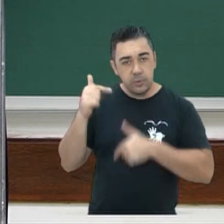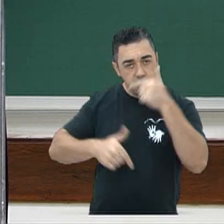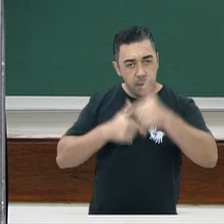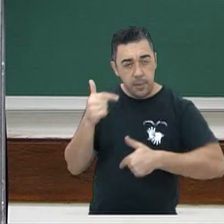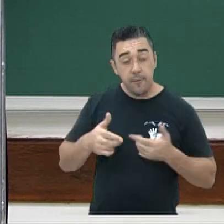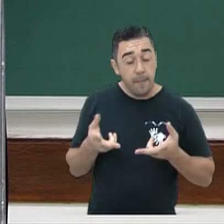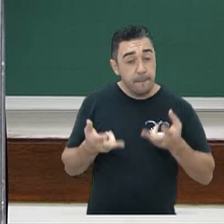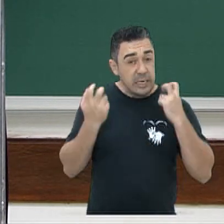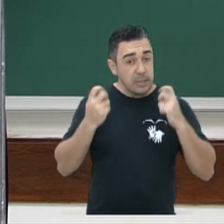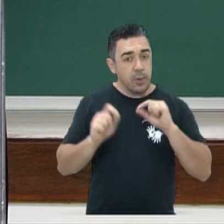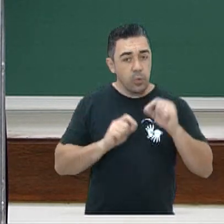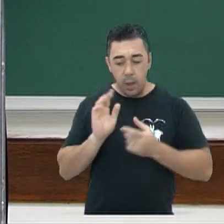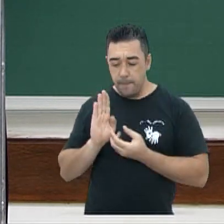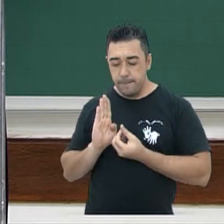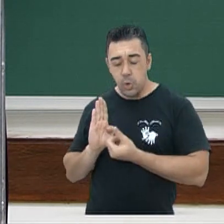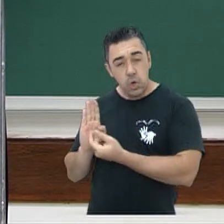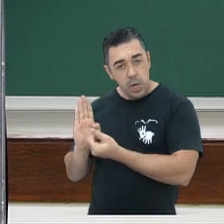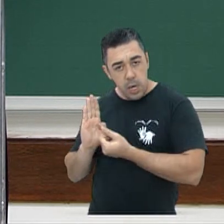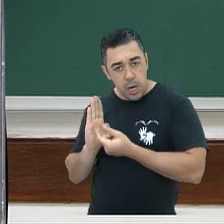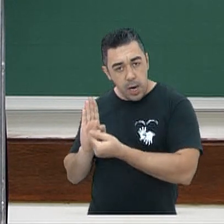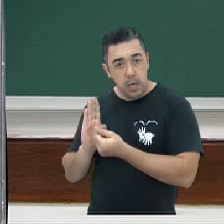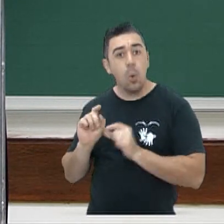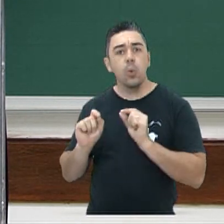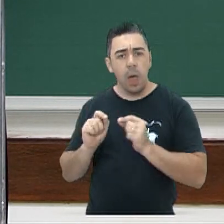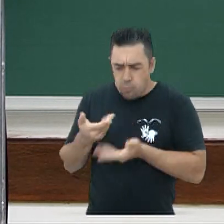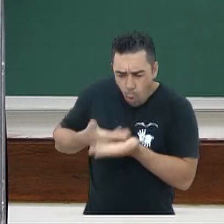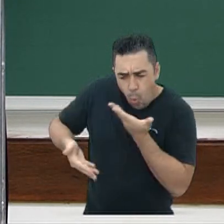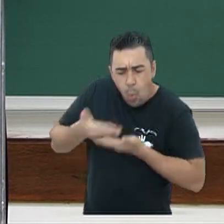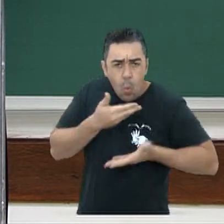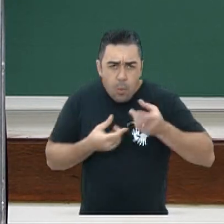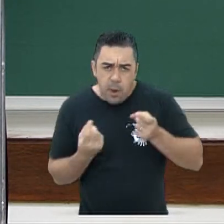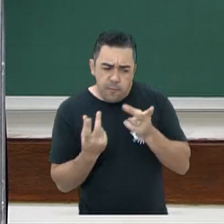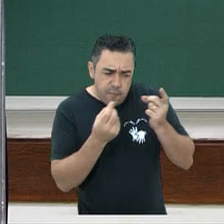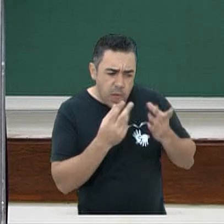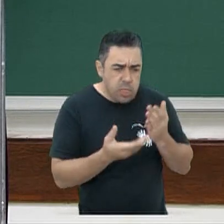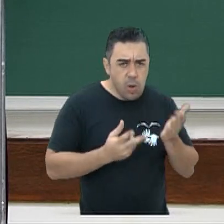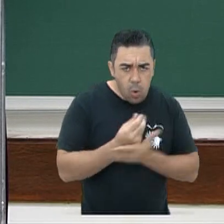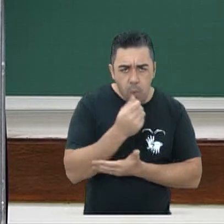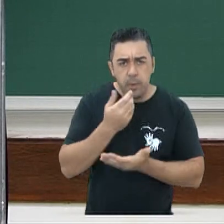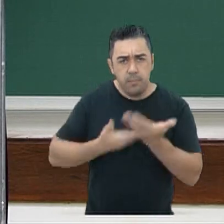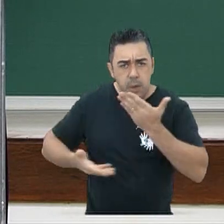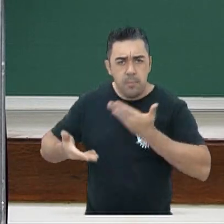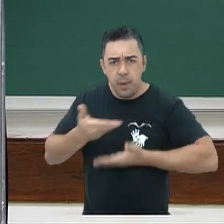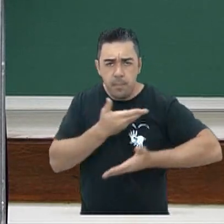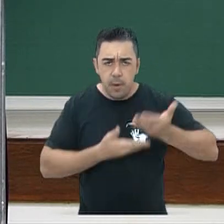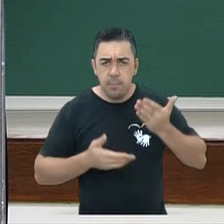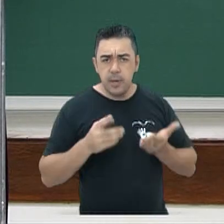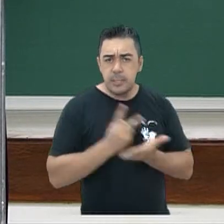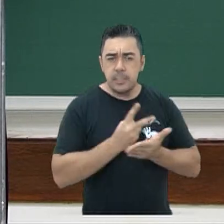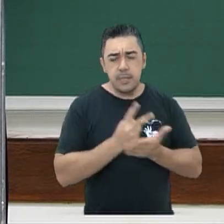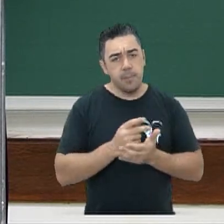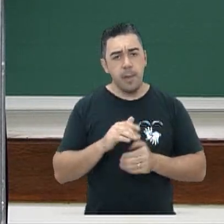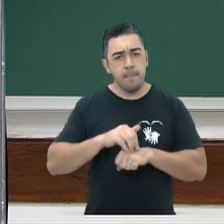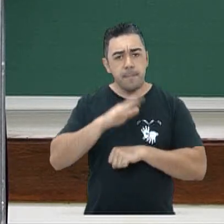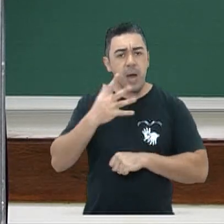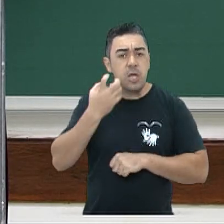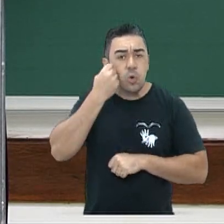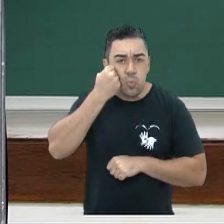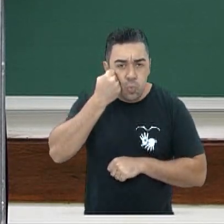vai perceber que o burguês é aquela pessoa do comércio, é aquele que está visando sempre ganhar um jeito de lucrar